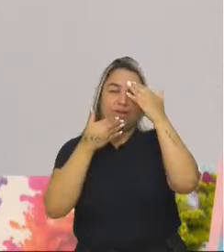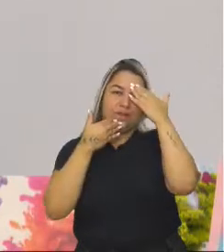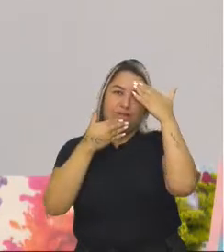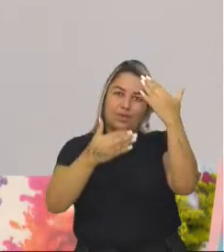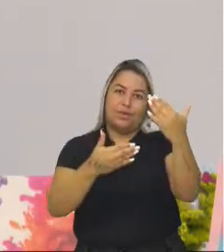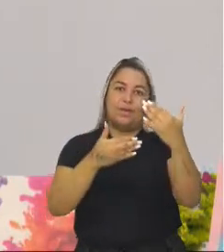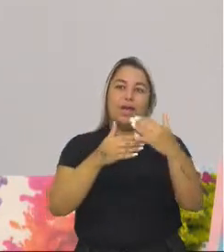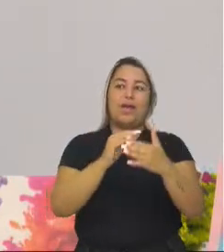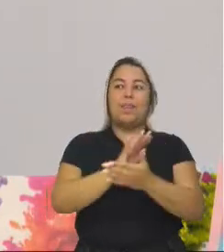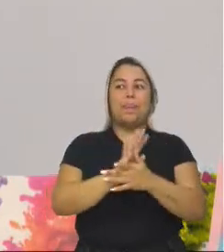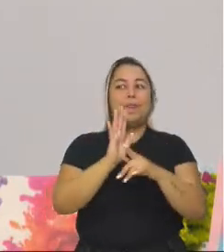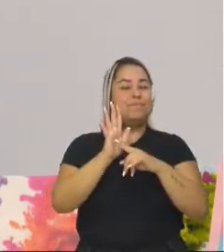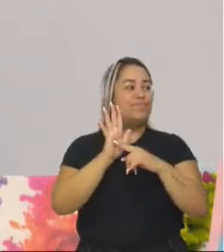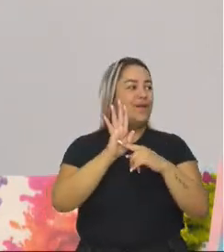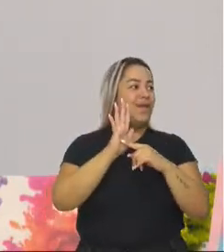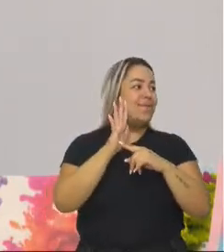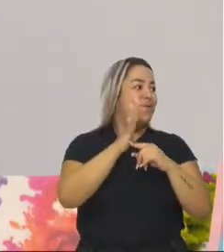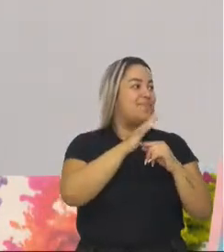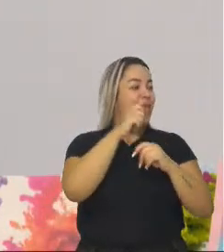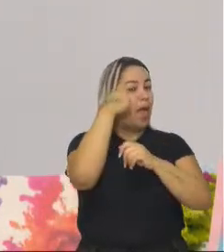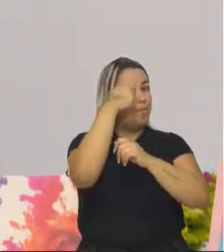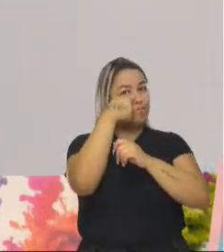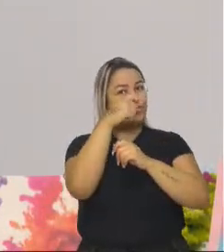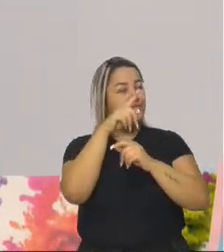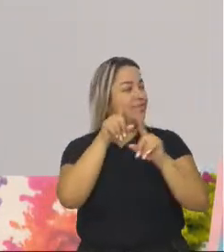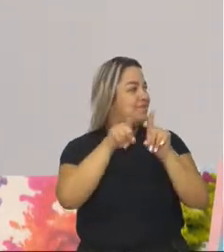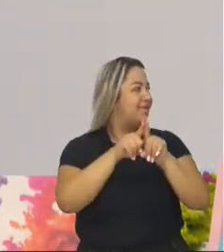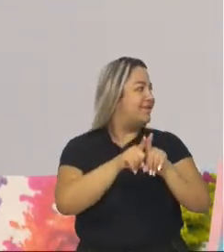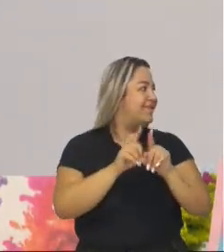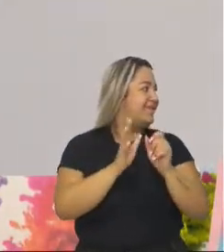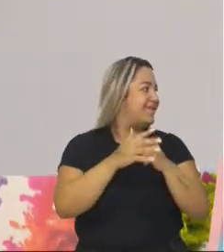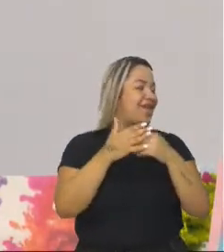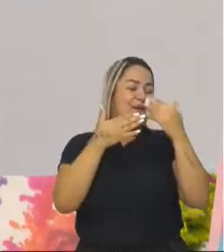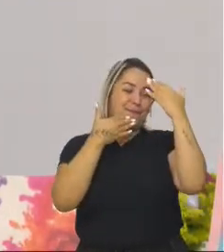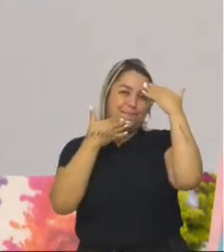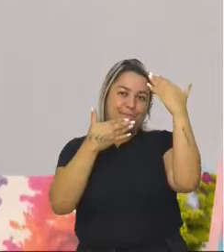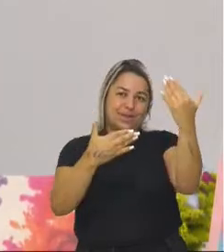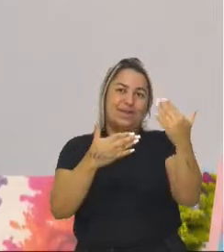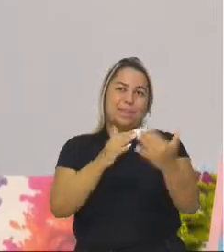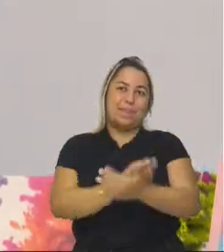pode ir para ali, para eu sair discretamente. Obrigada.